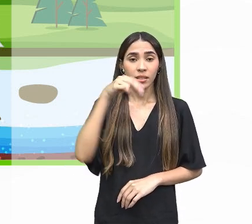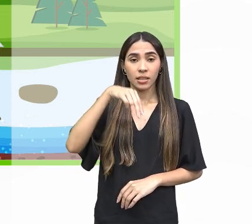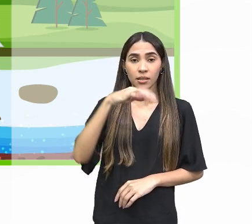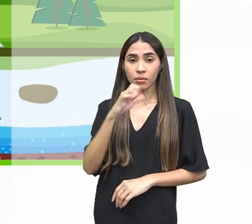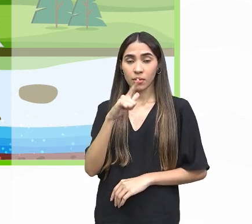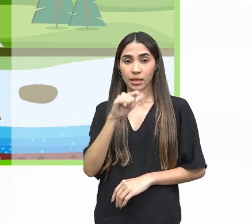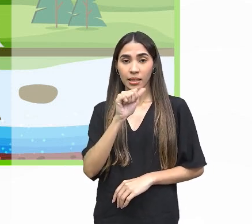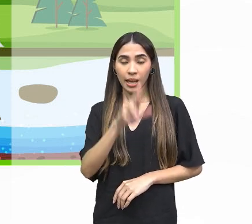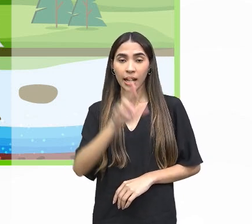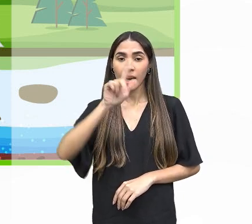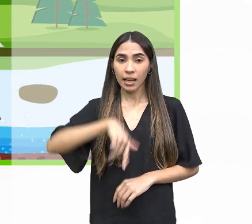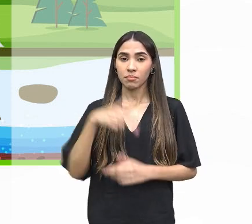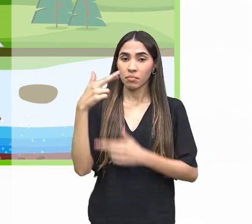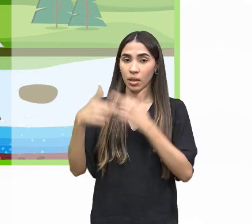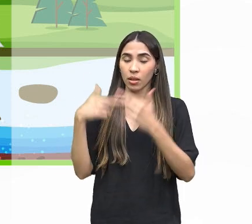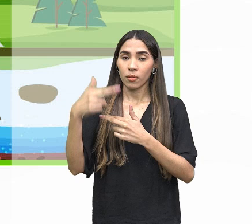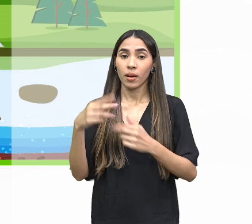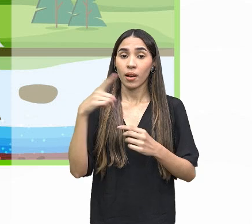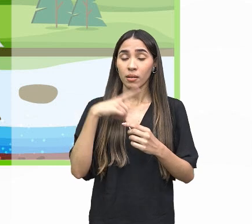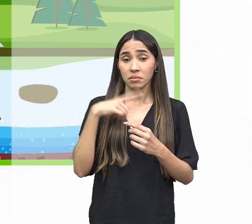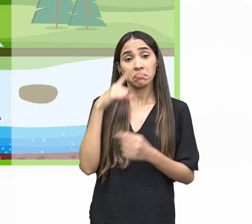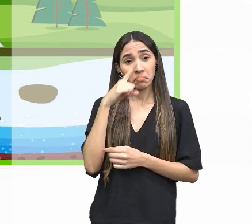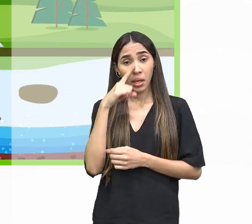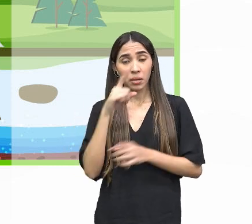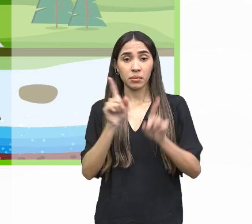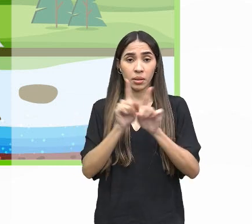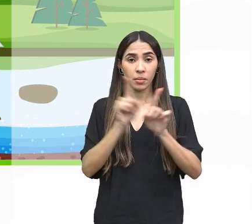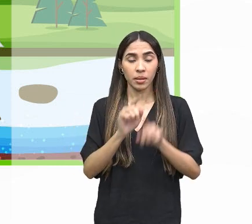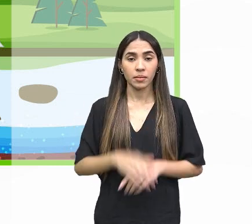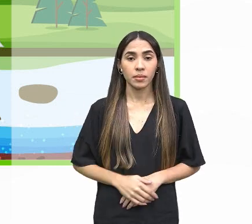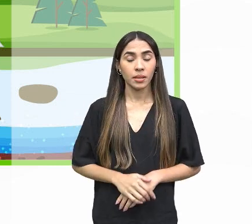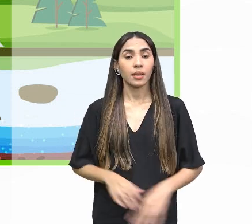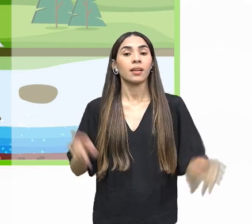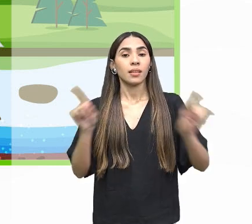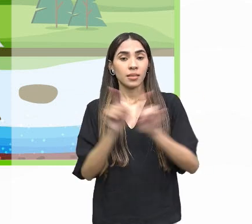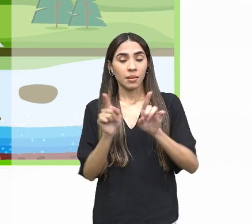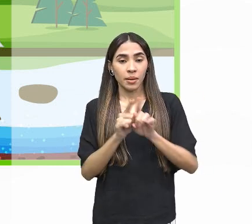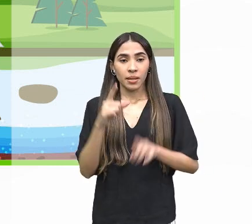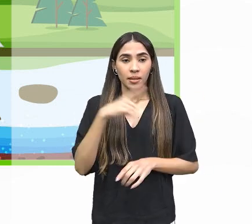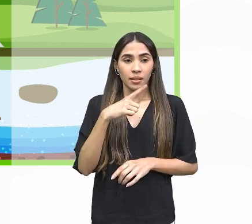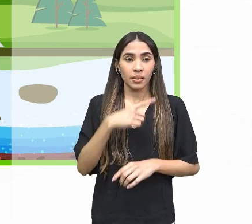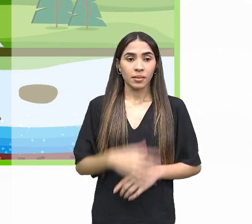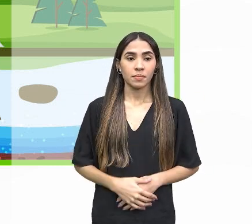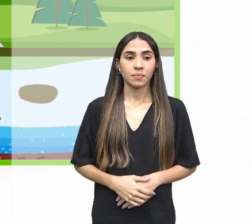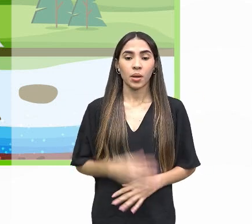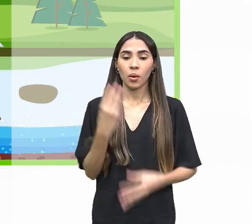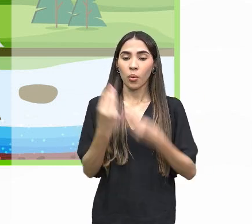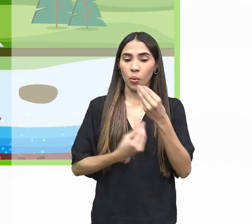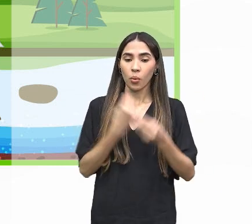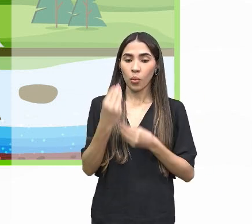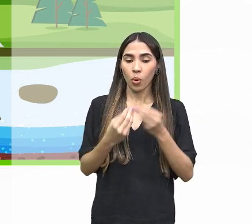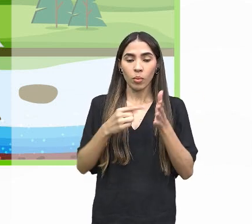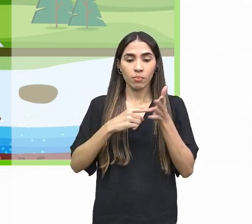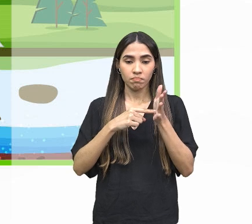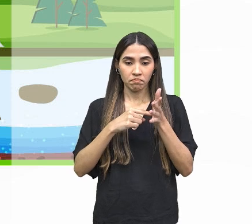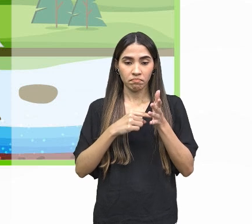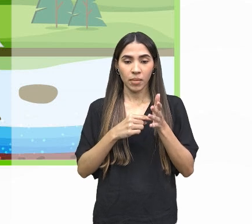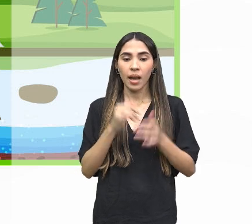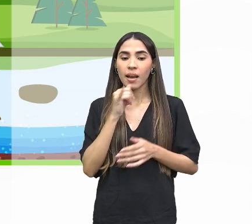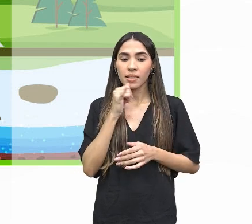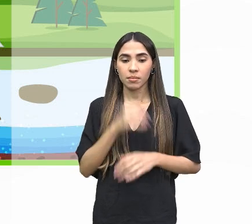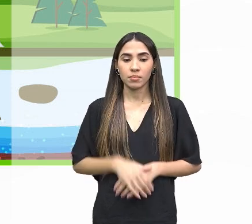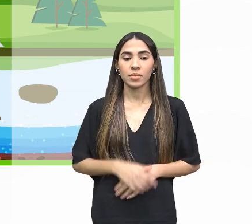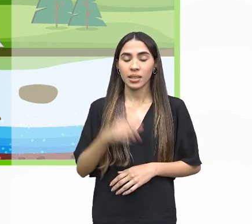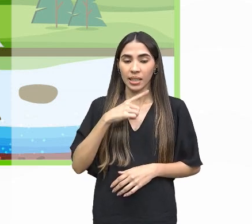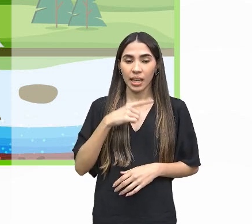fonte renovável, que também tem seus riscos. E nós temos aí como isso é gerado. A partir de um